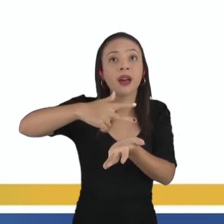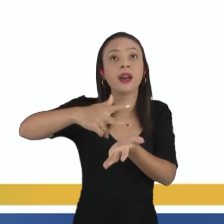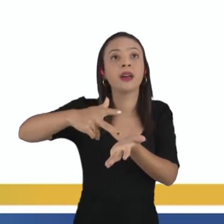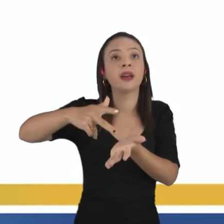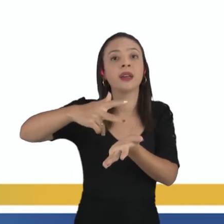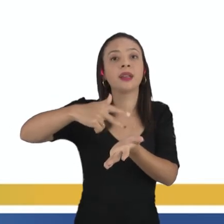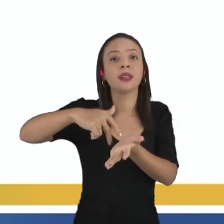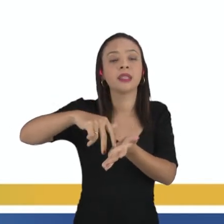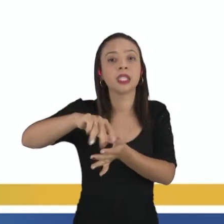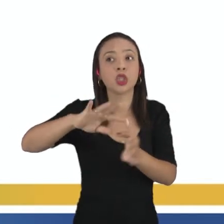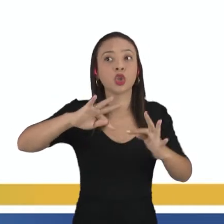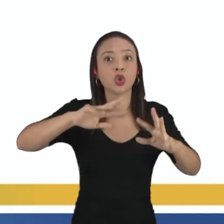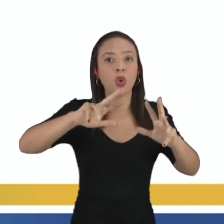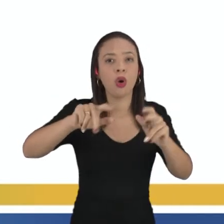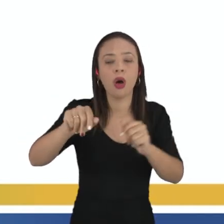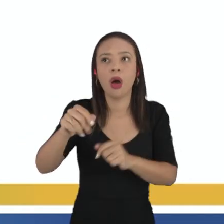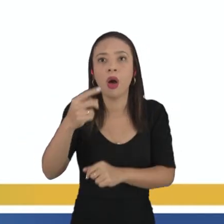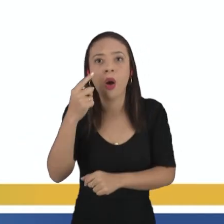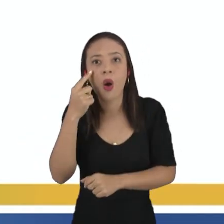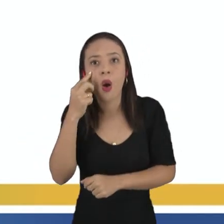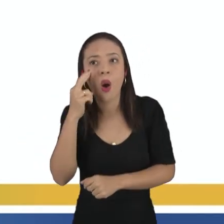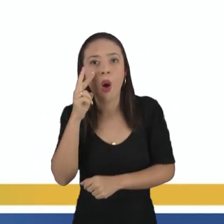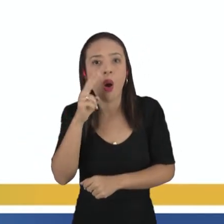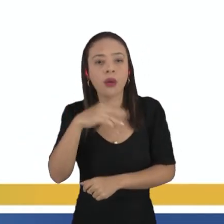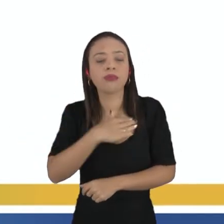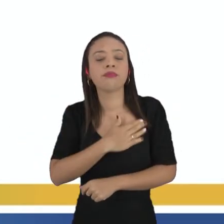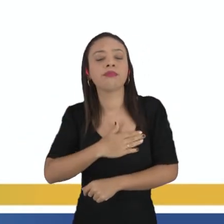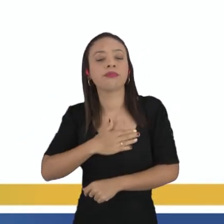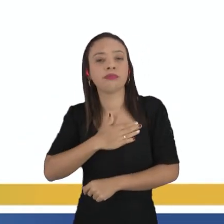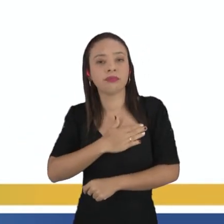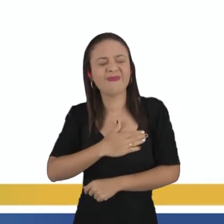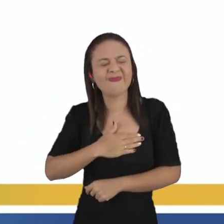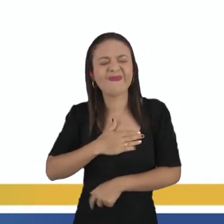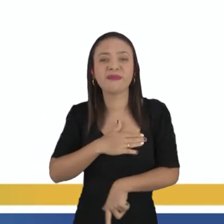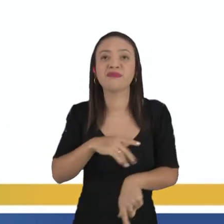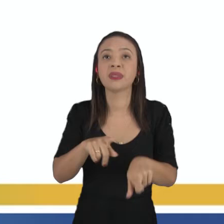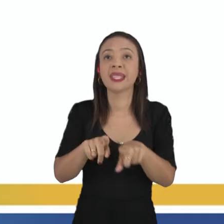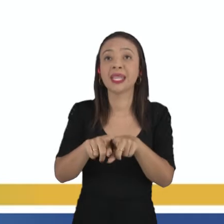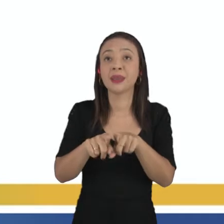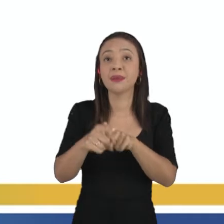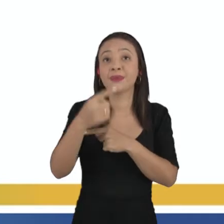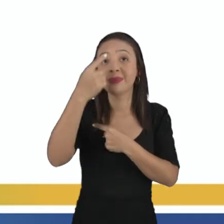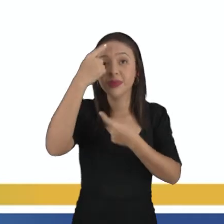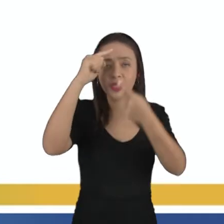estética admirada até os dias de hoje e automaticamente